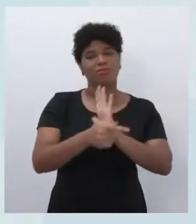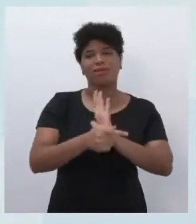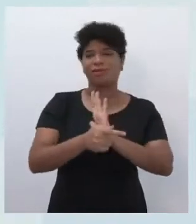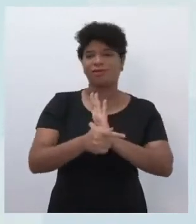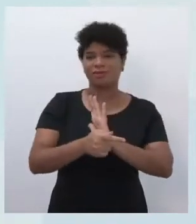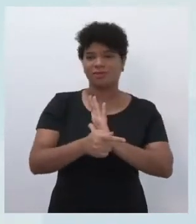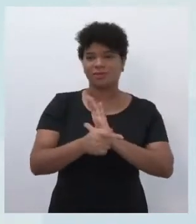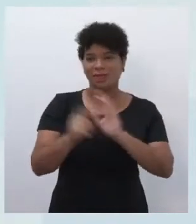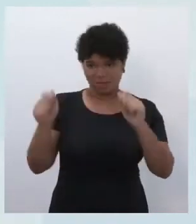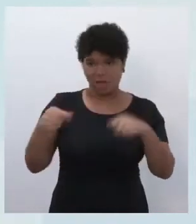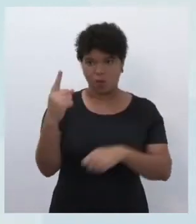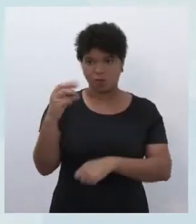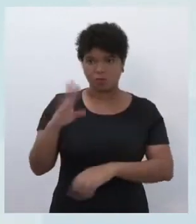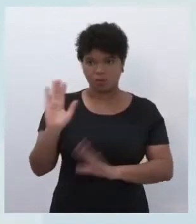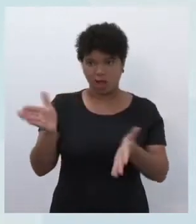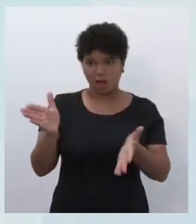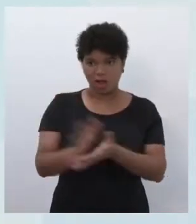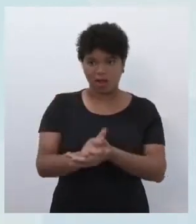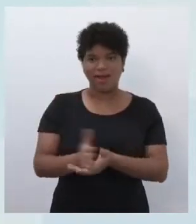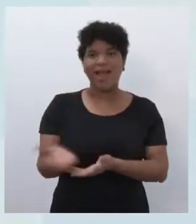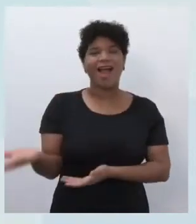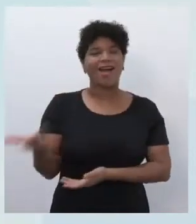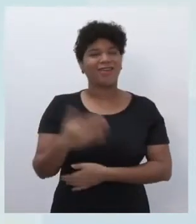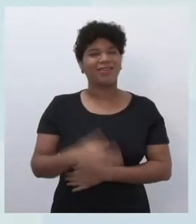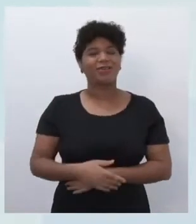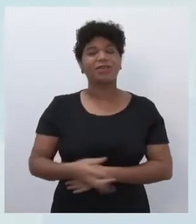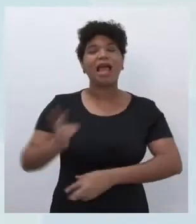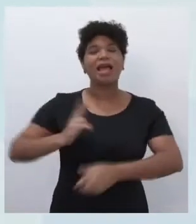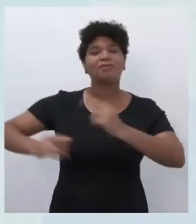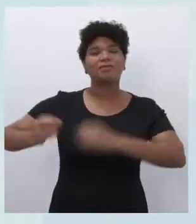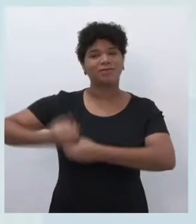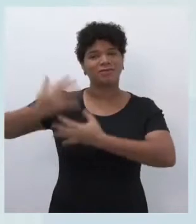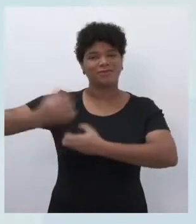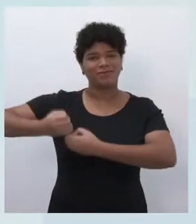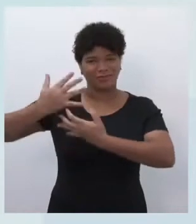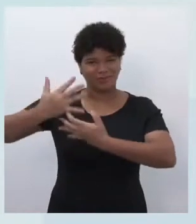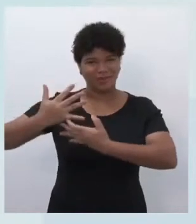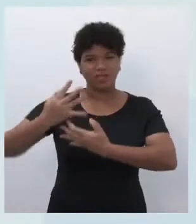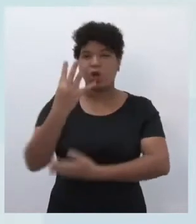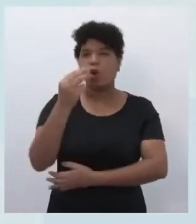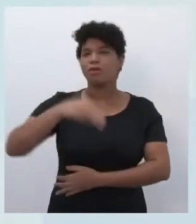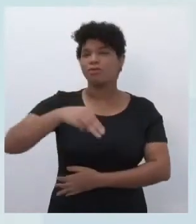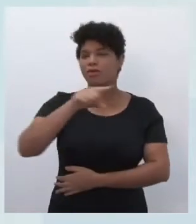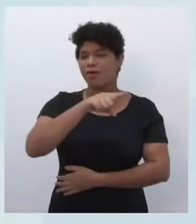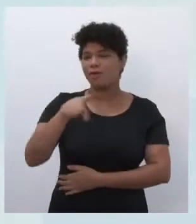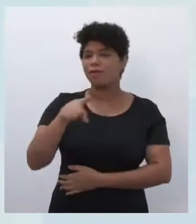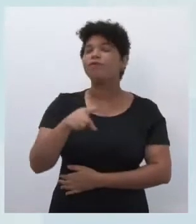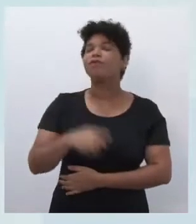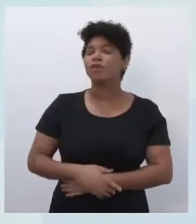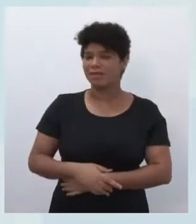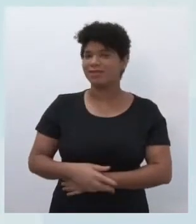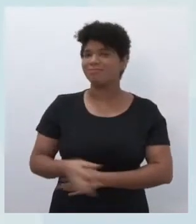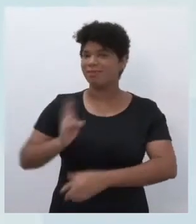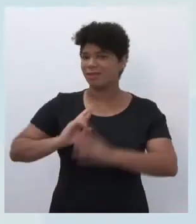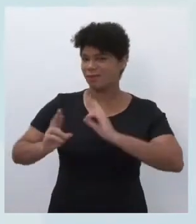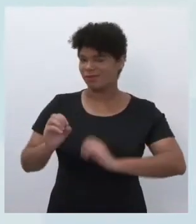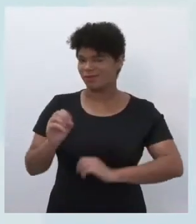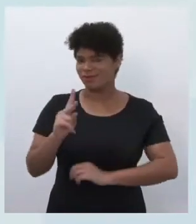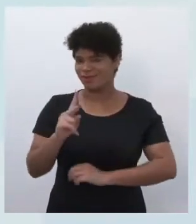Já deu nosso 1 minuto? Vamos agora para a interação? Então, agora é 4 minutos para vocês compartilharem conosco.